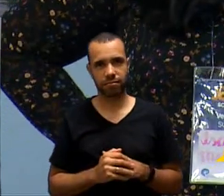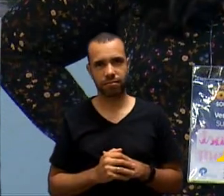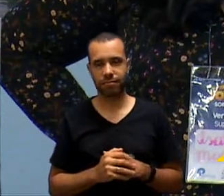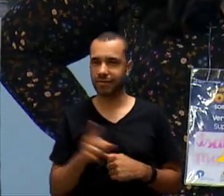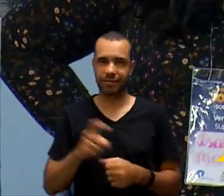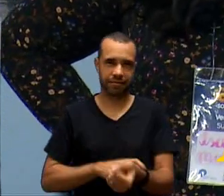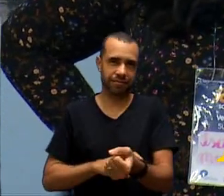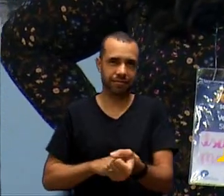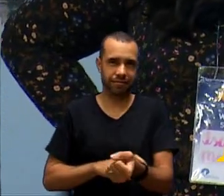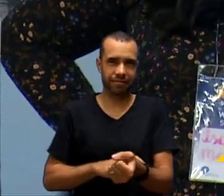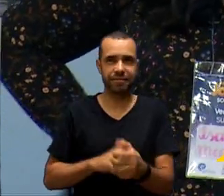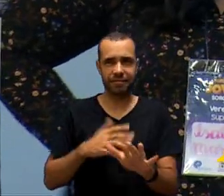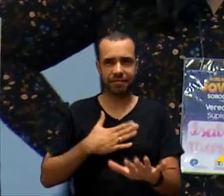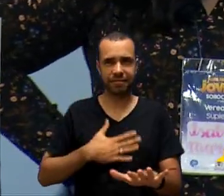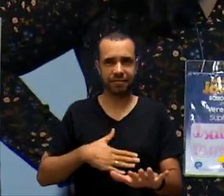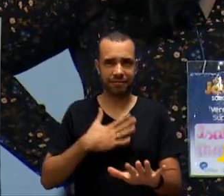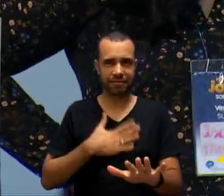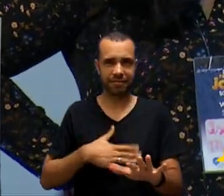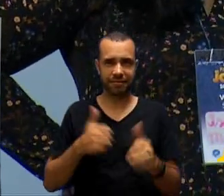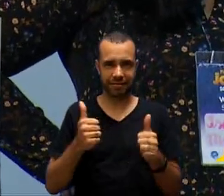Ele tá nervoso, gente. Relevem, calma, tá?